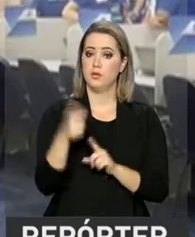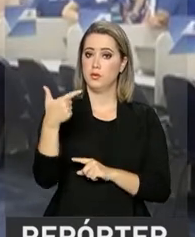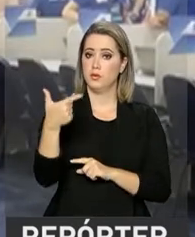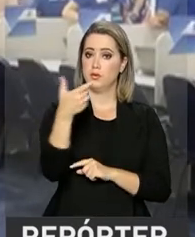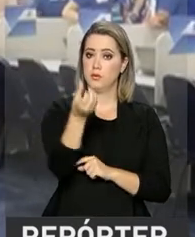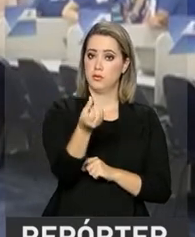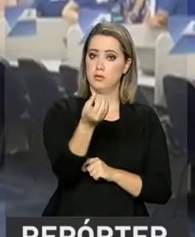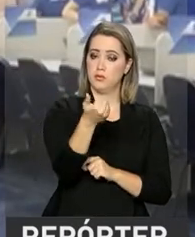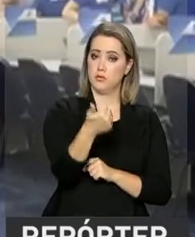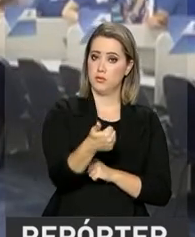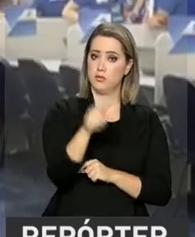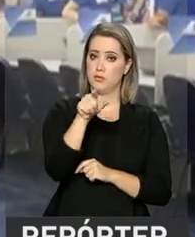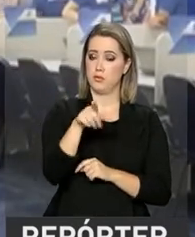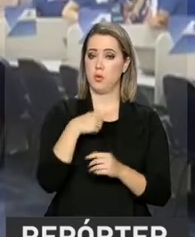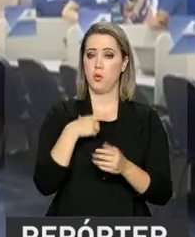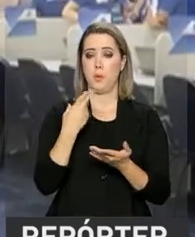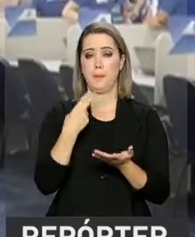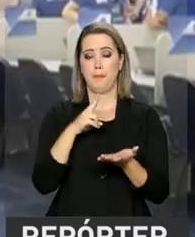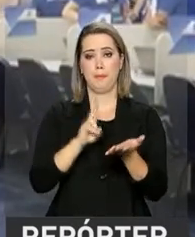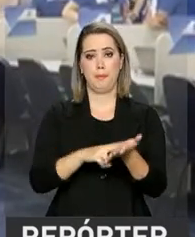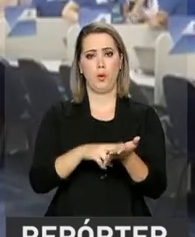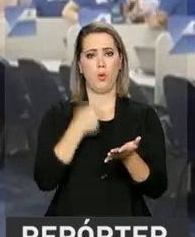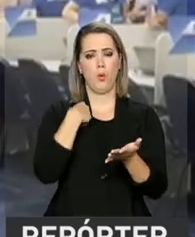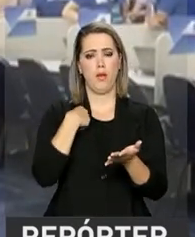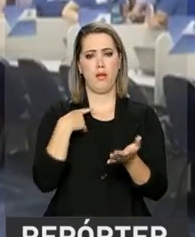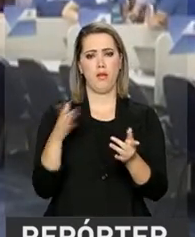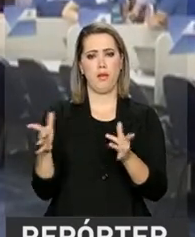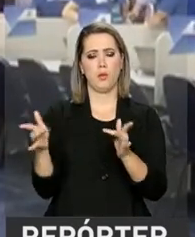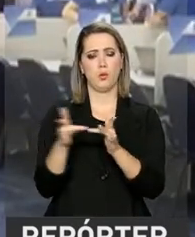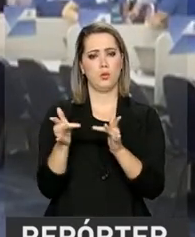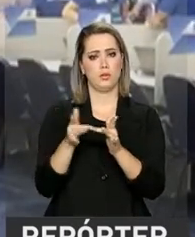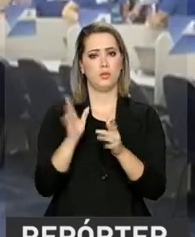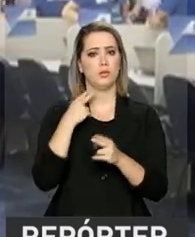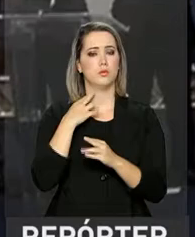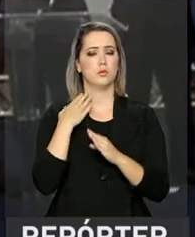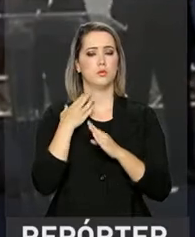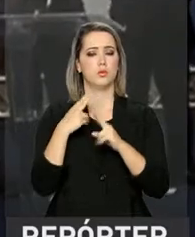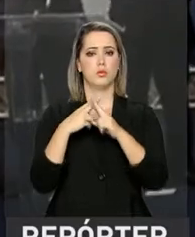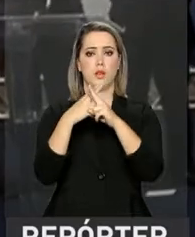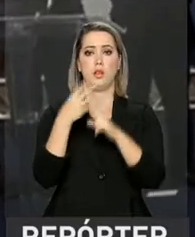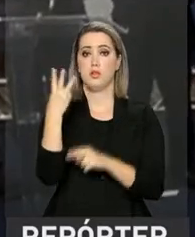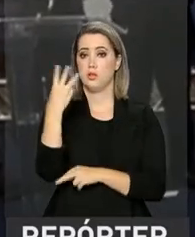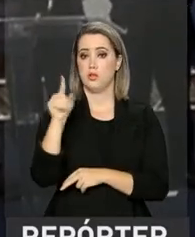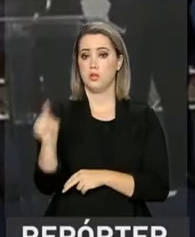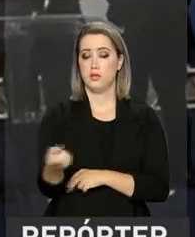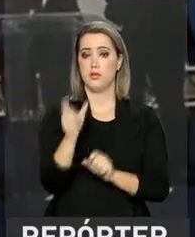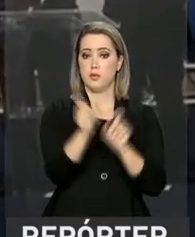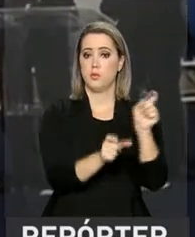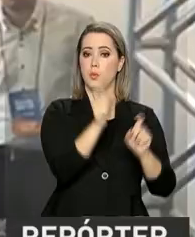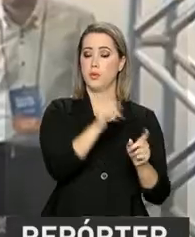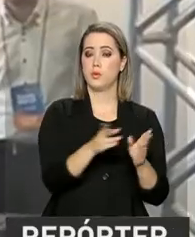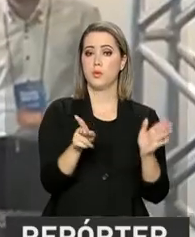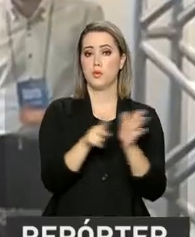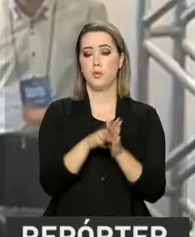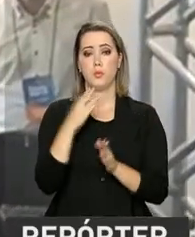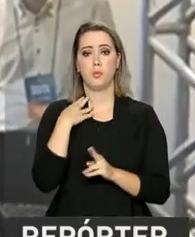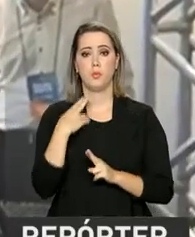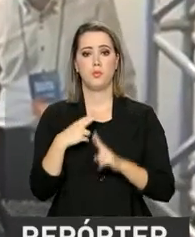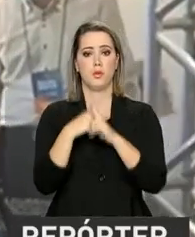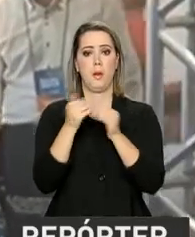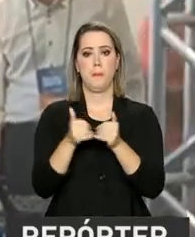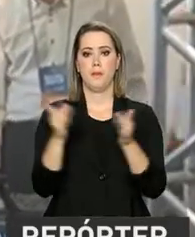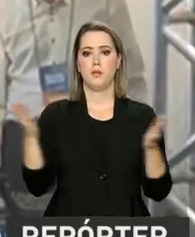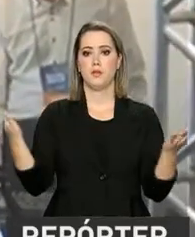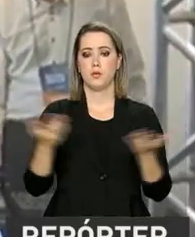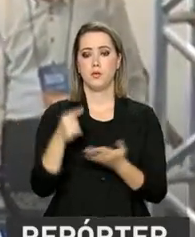261 correspondentes caixa e mais de 3 mil funcionários do banco o feirão caixa foi aberto oficialmente aqui no pavilhão de